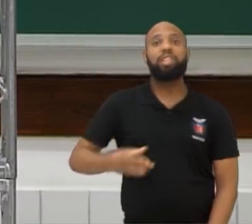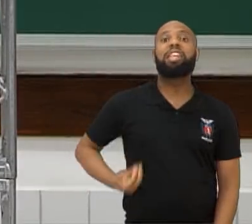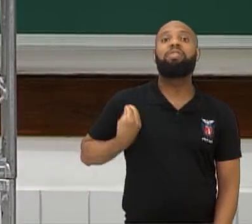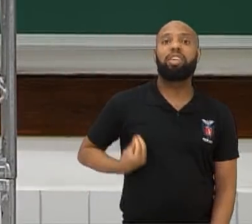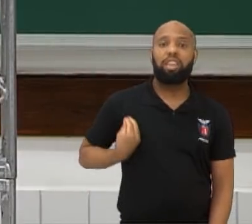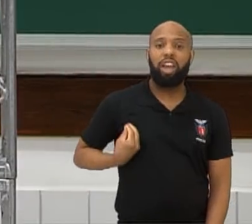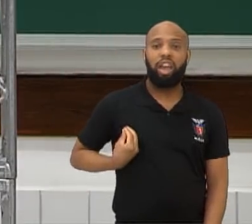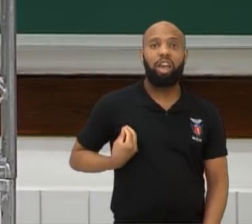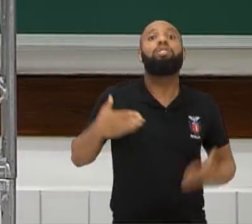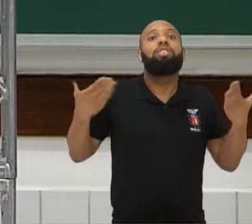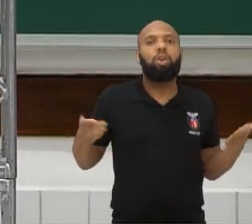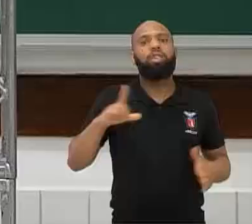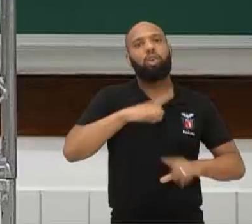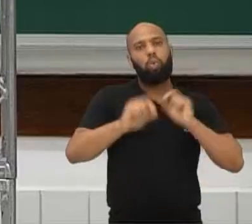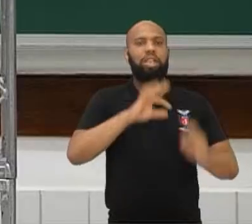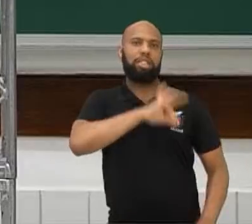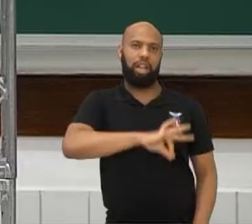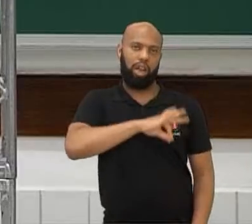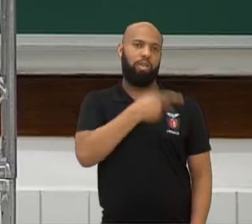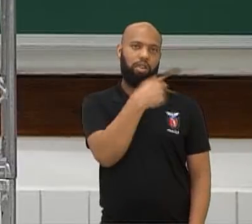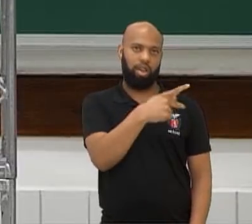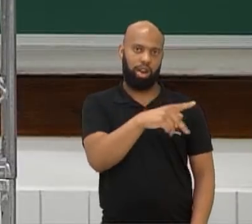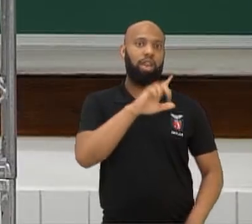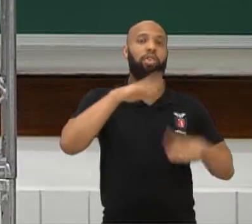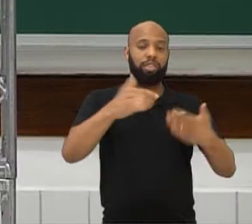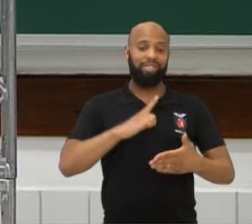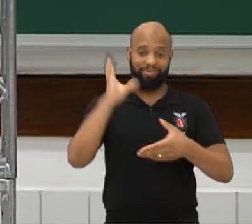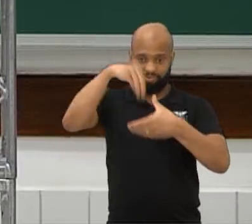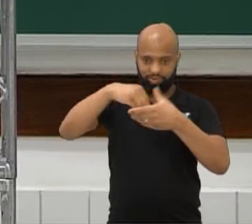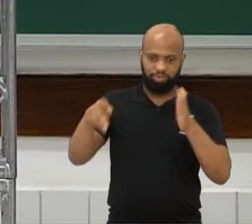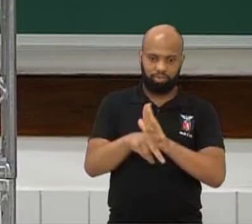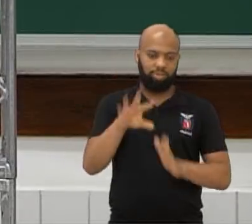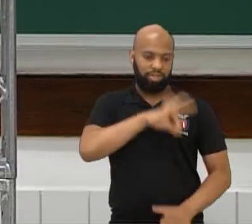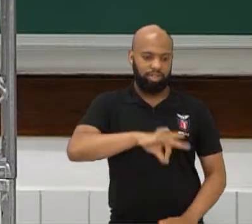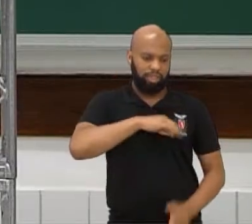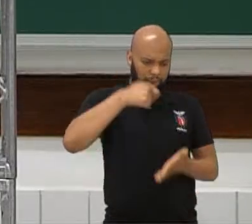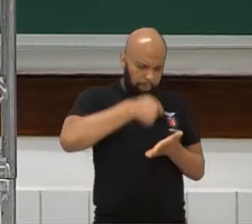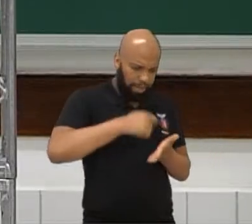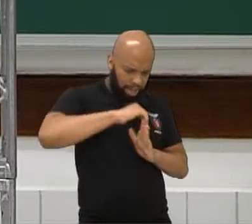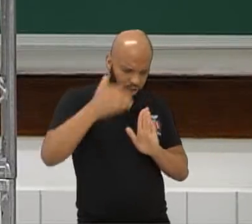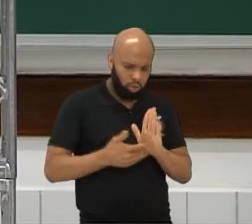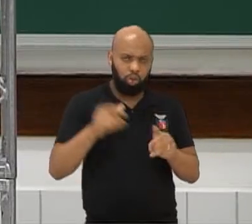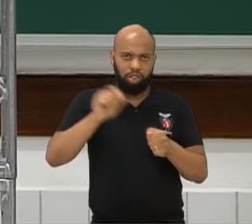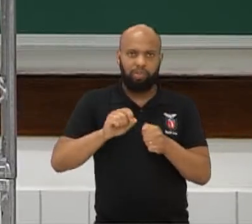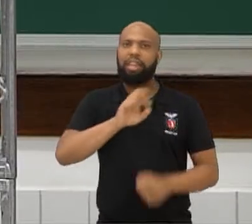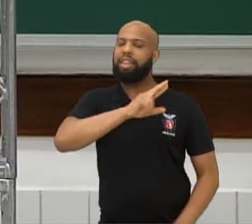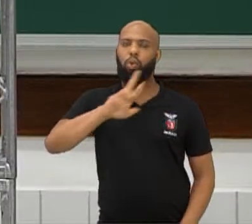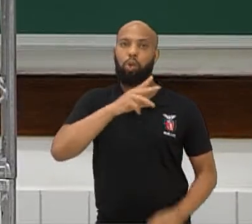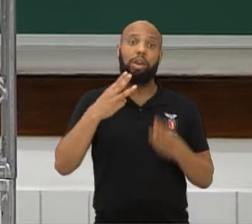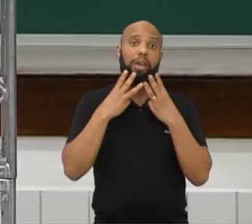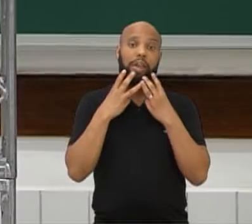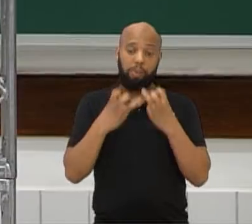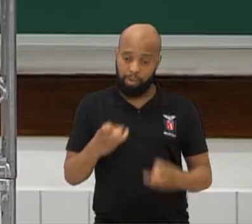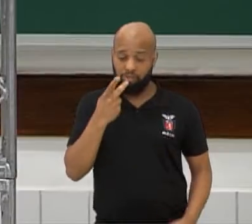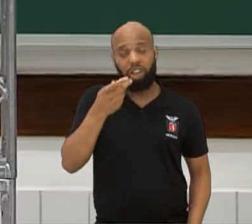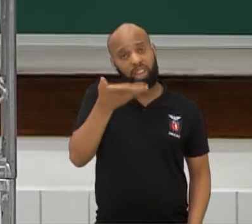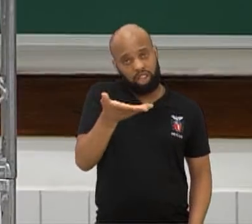sustento? Ele vai ter que tirar do salário. E dentro do salário, ele não é pago por tudo que ele produz, diz o Marx.